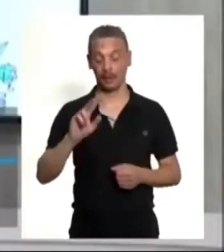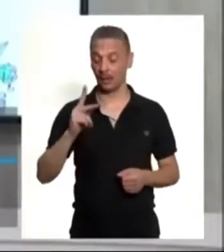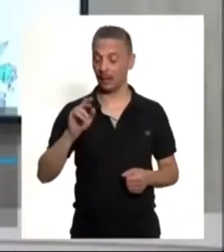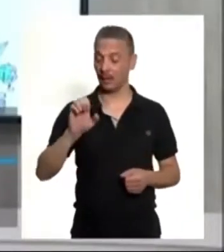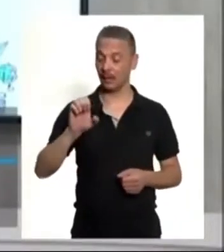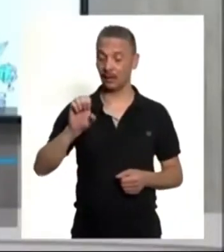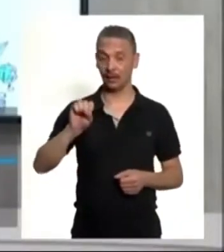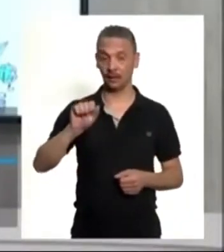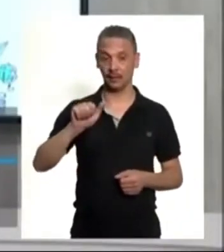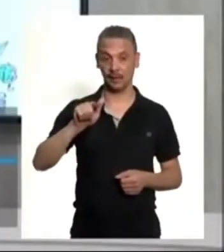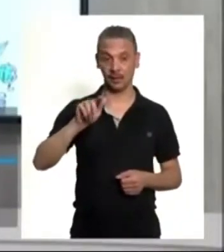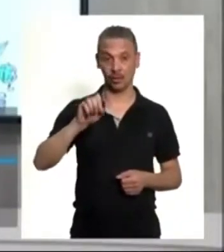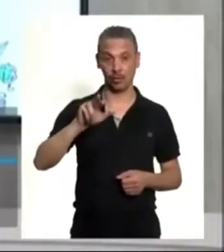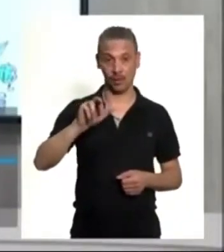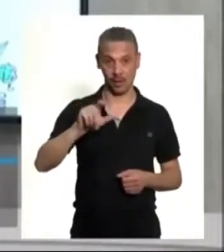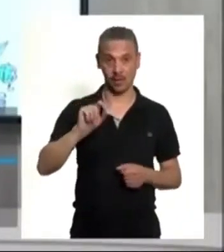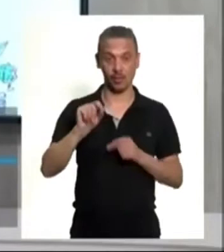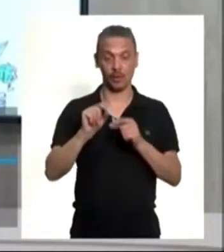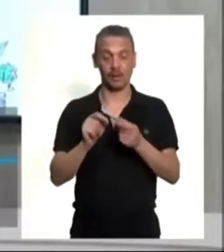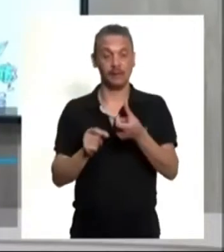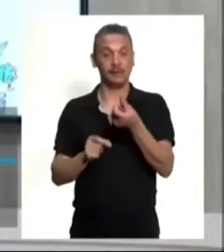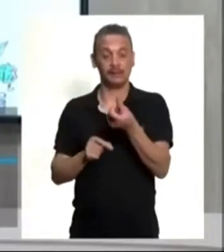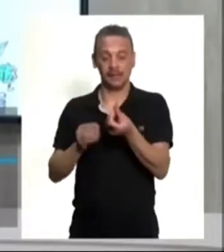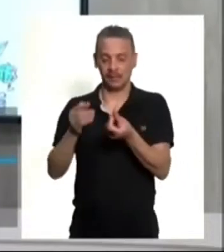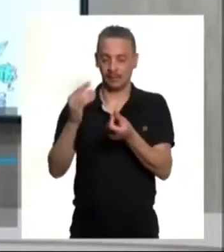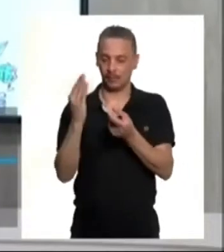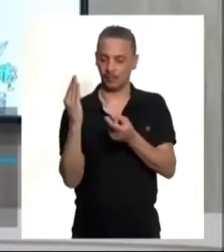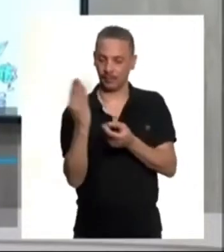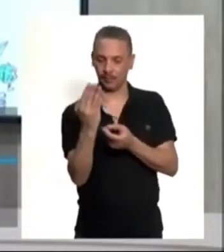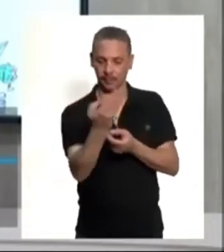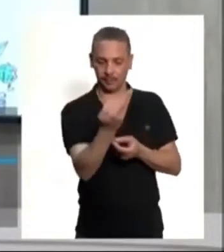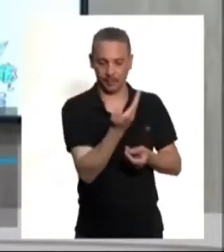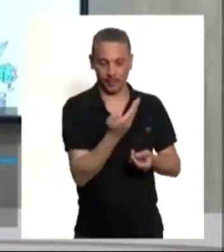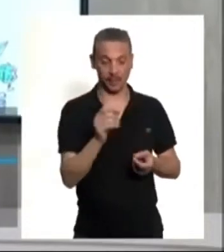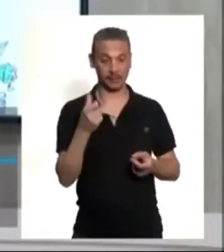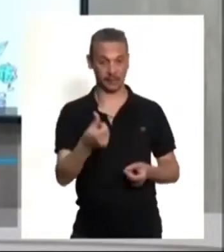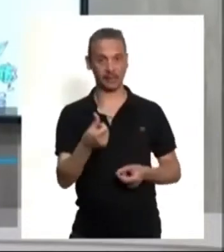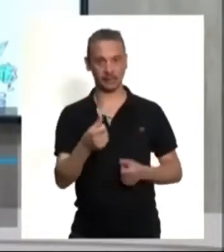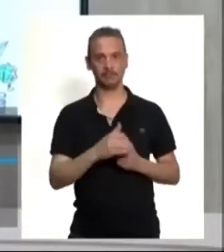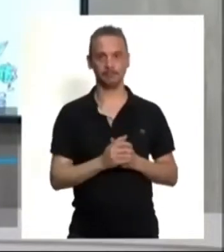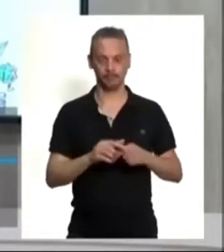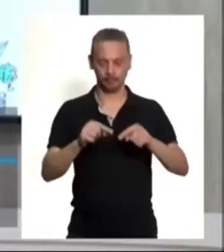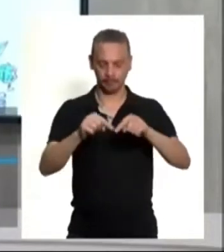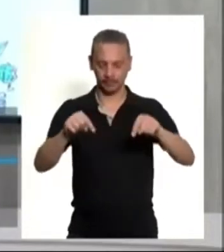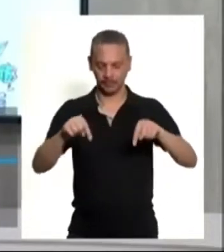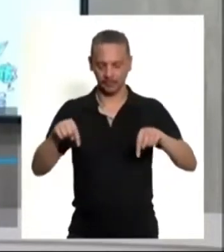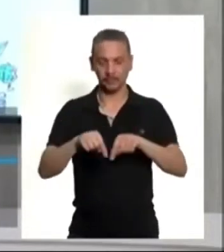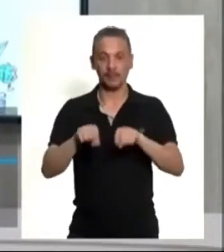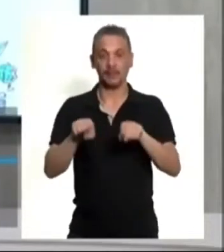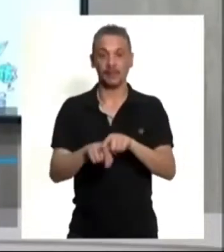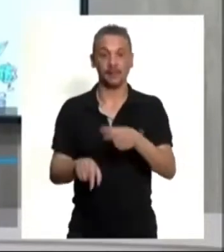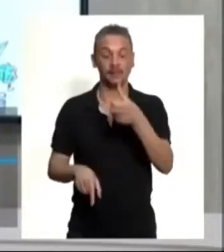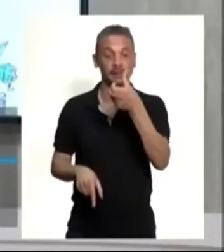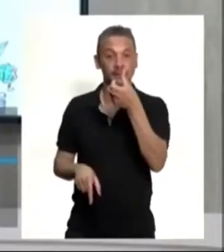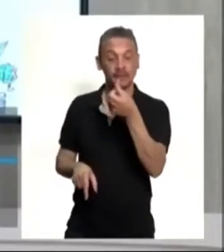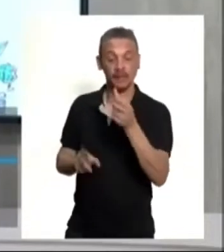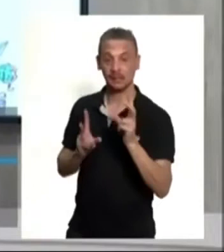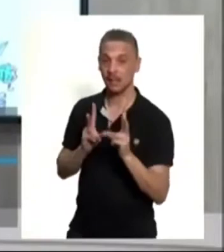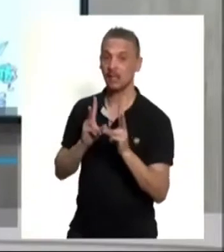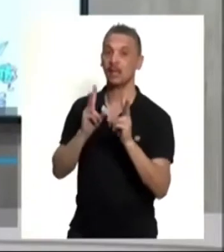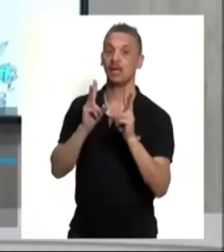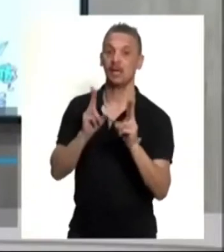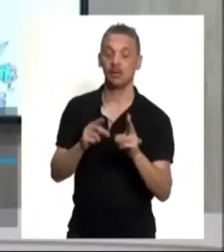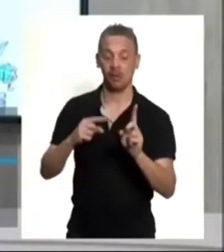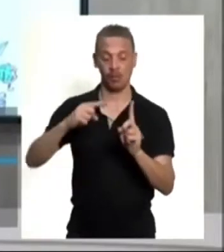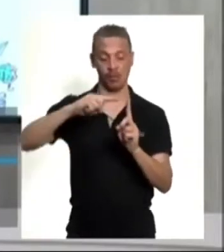hexa 6, prefixo para 6, né? É o polígono que tem 6 lados. Mas quando ele é regular, ele tem os 6 lados iguais, os 6